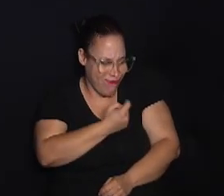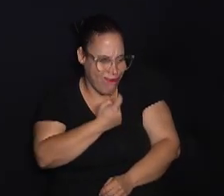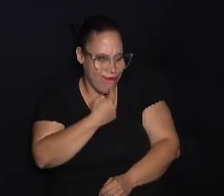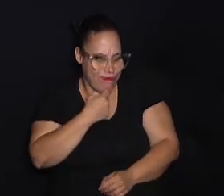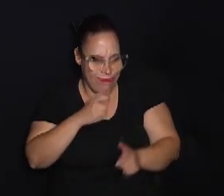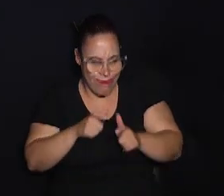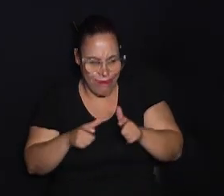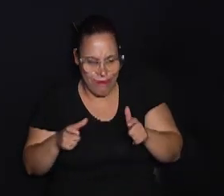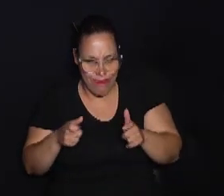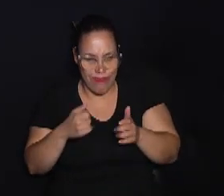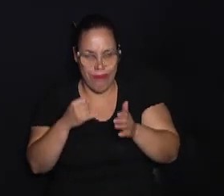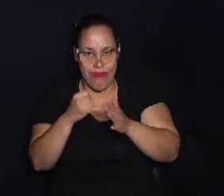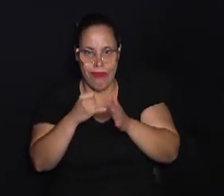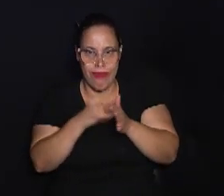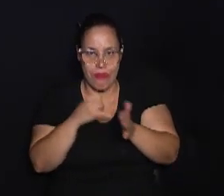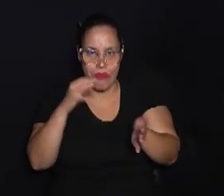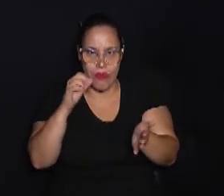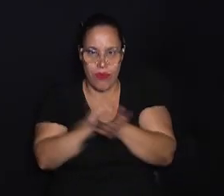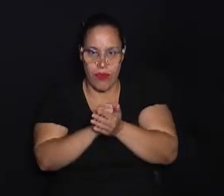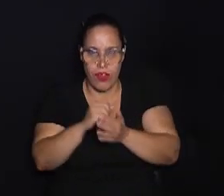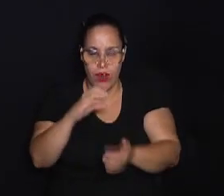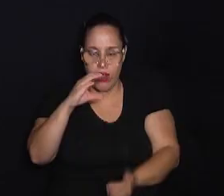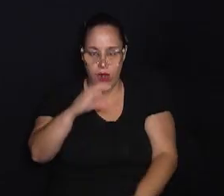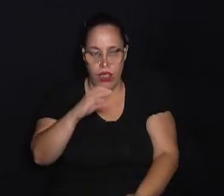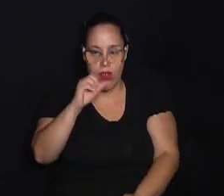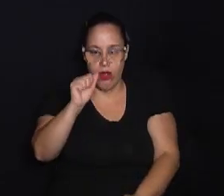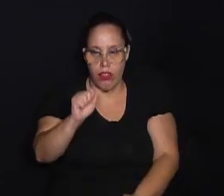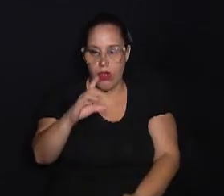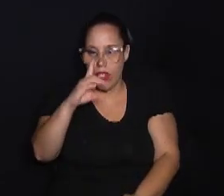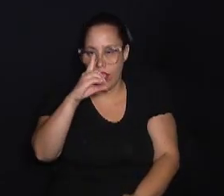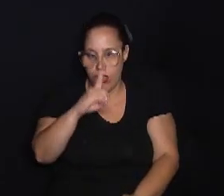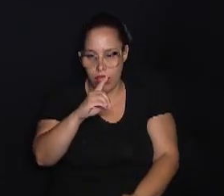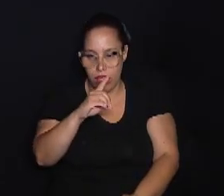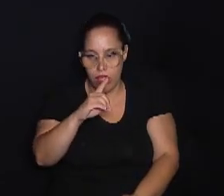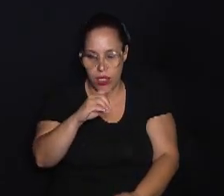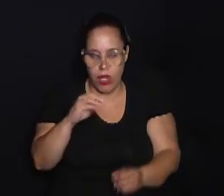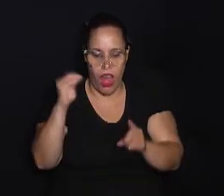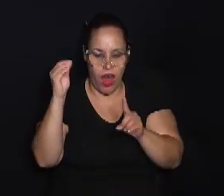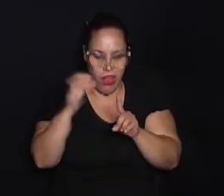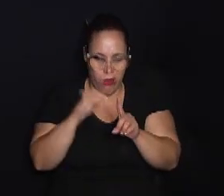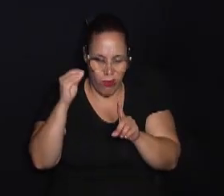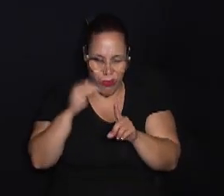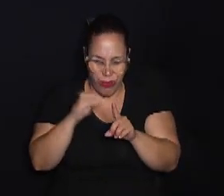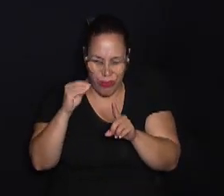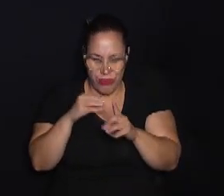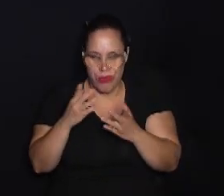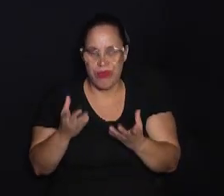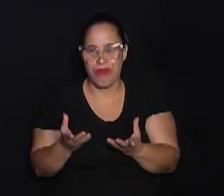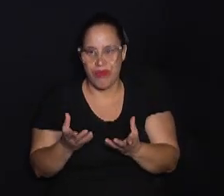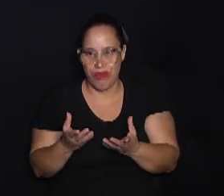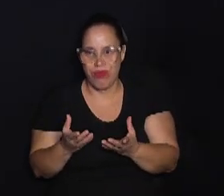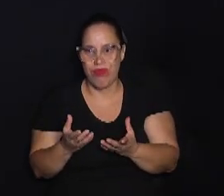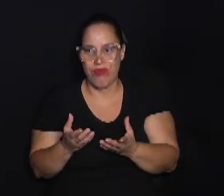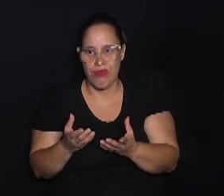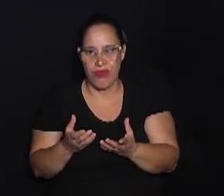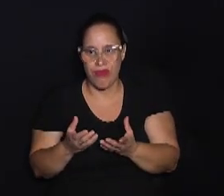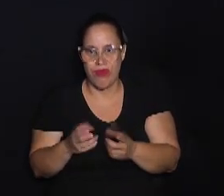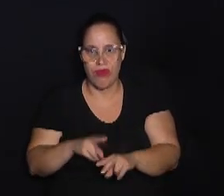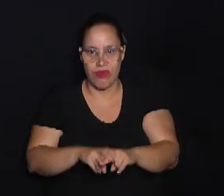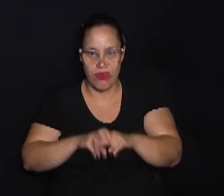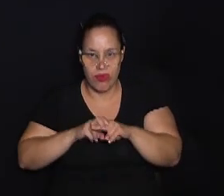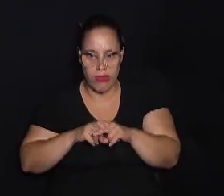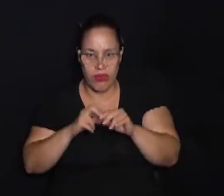pessoas inscritas no CAD Único, que é o cadastro de pessoas em situação de vulnerabilidade. E por isso a